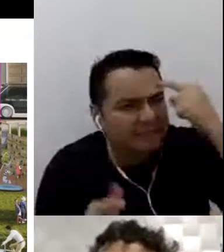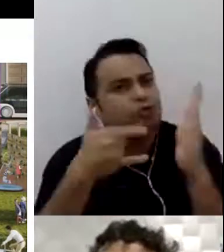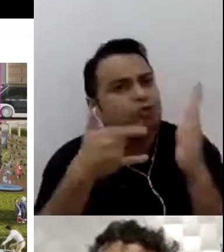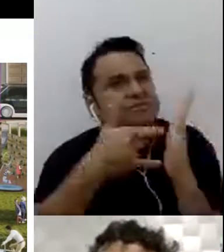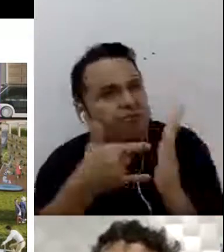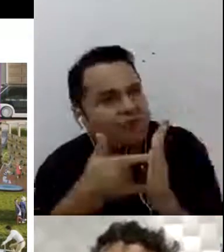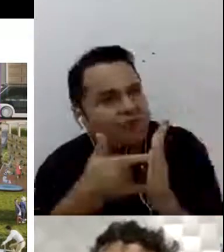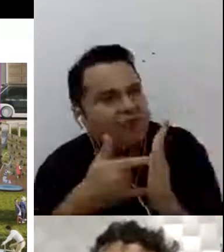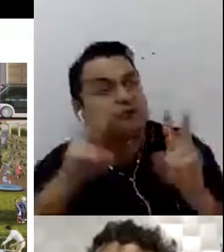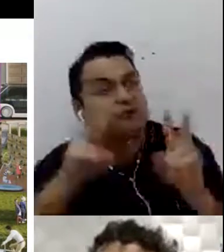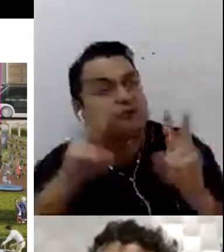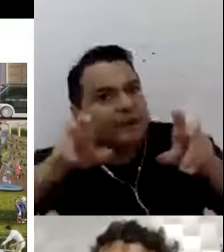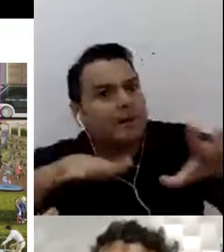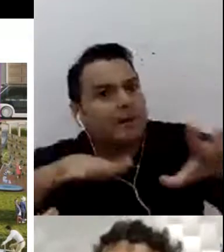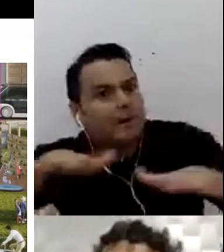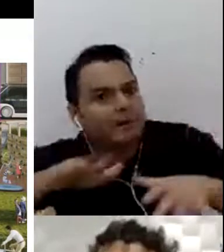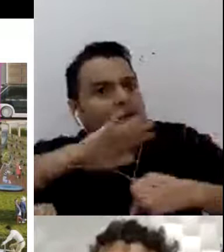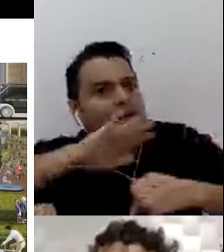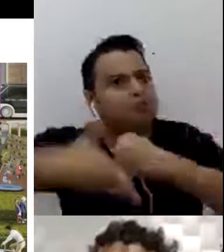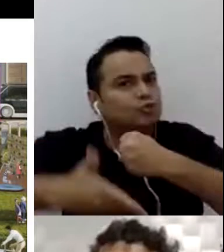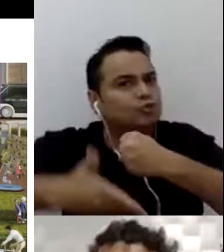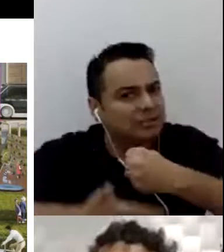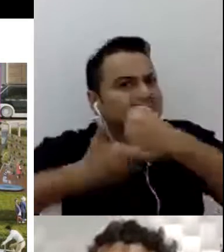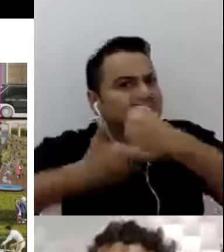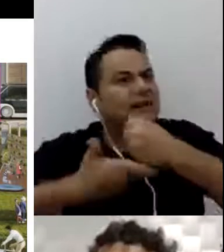tema mobilidade, sustentabilidade,